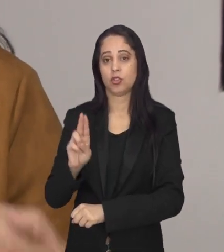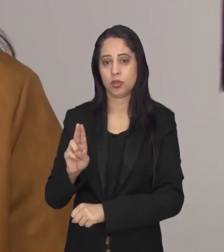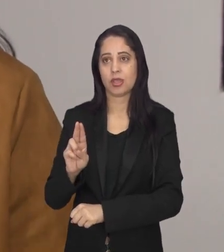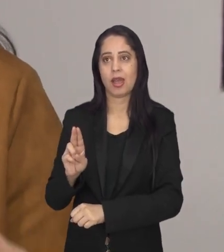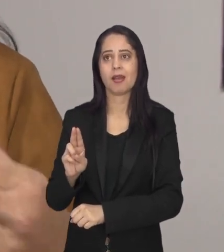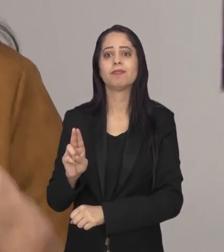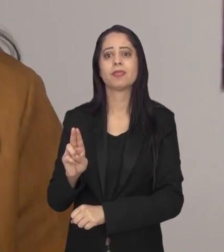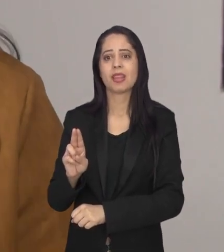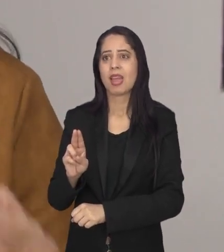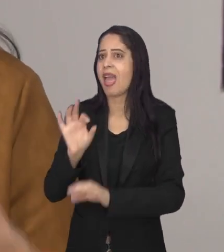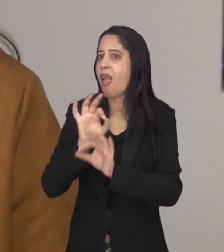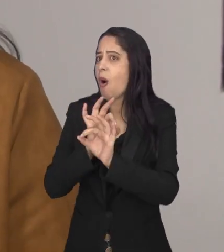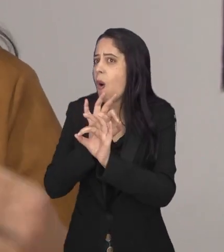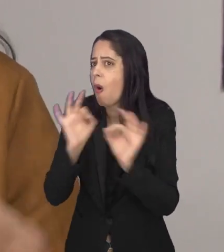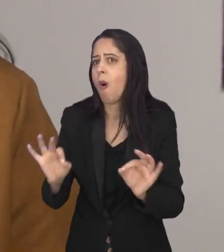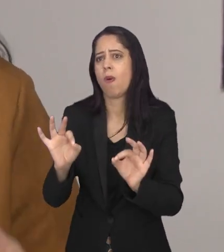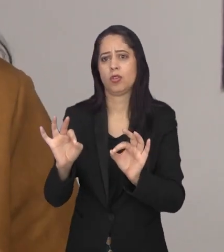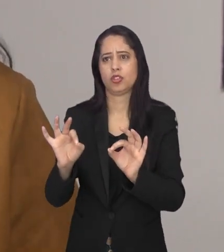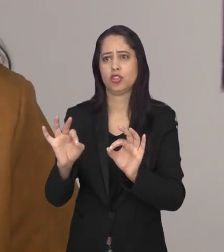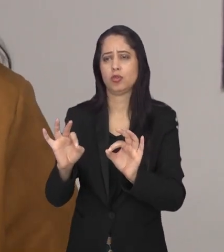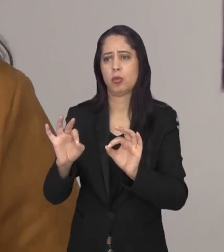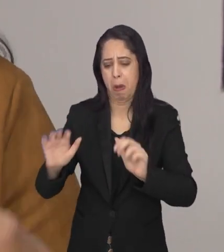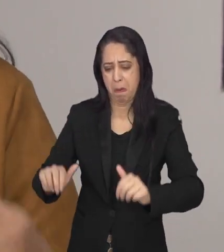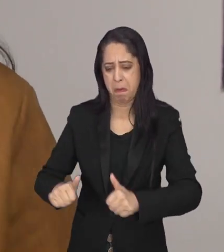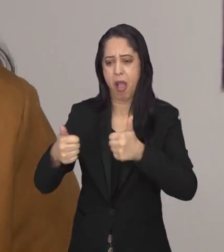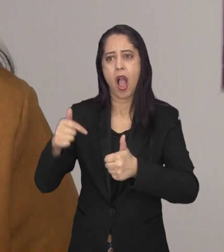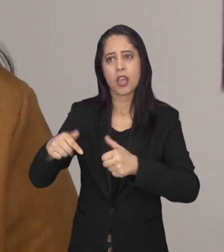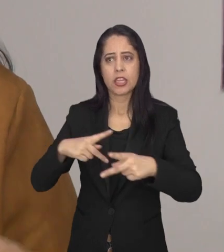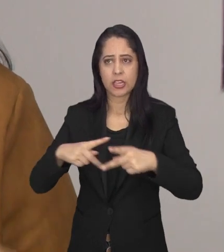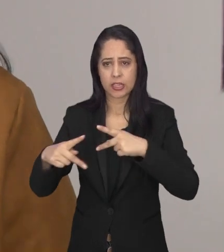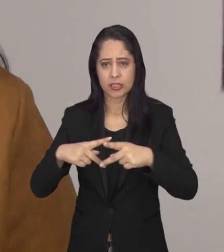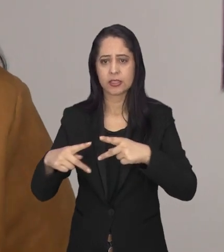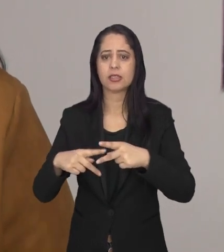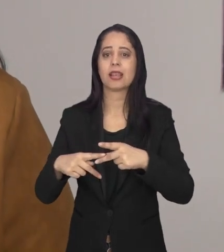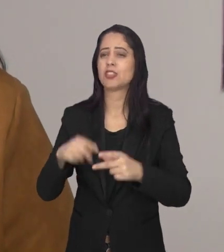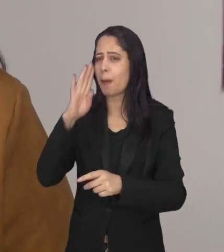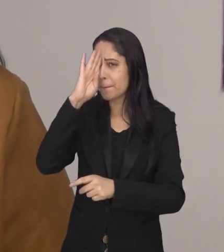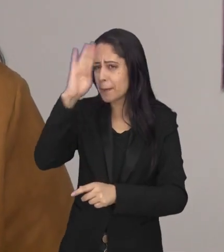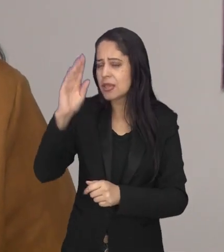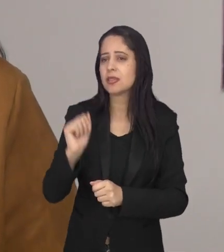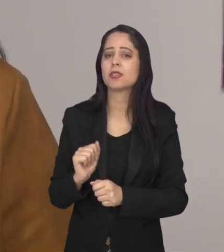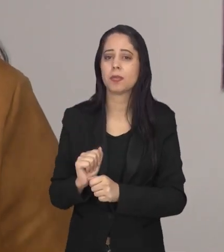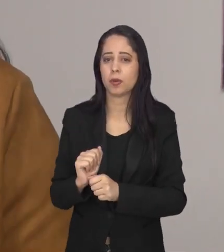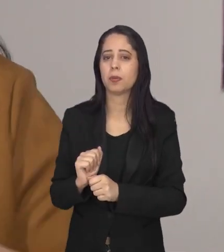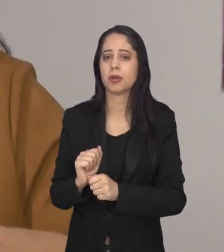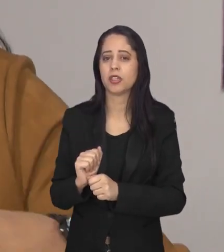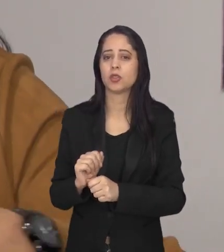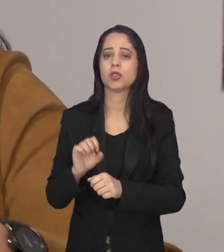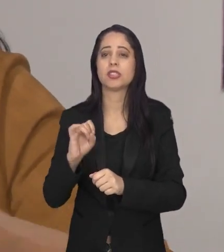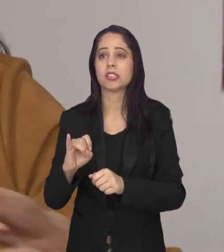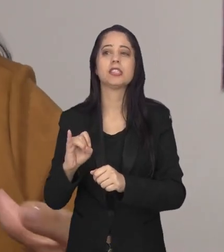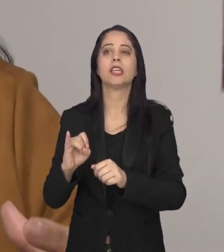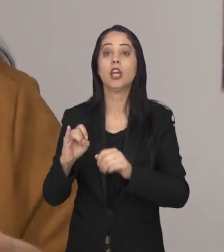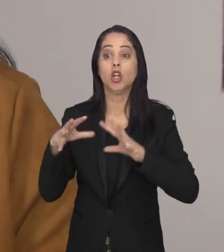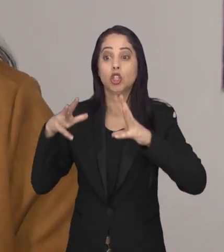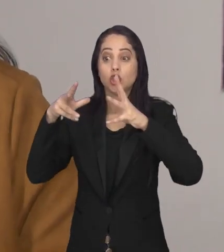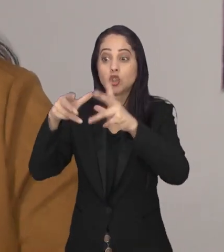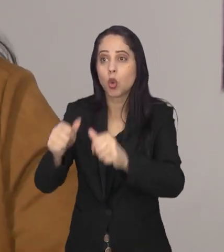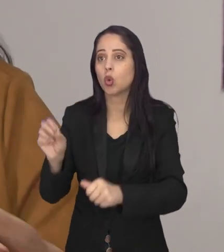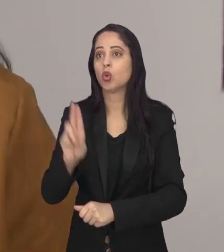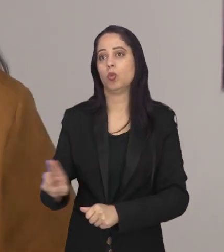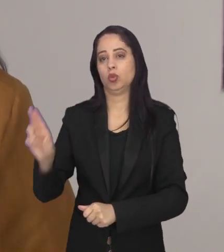energia solar. Entre as medidas previstas no texto está a utilização de energia solar em prédios públicos, apoio à implantação dos